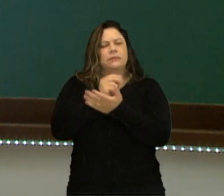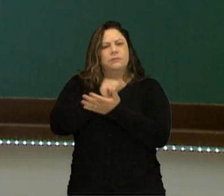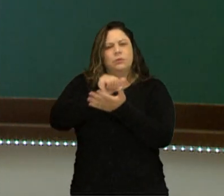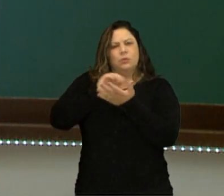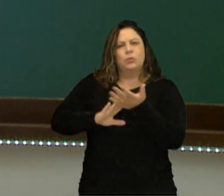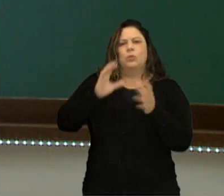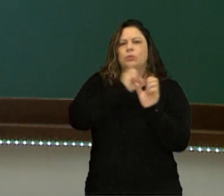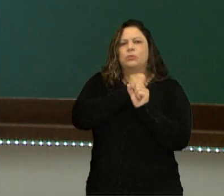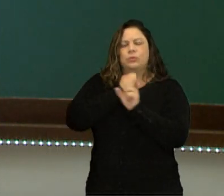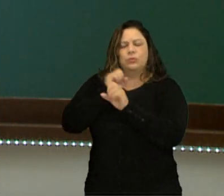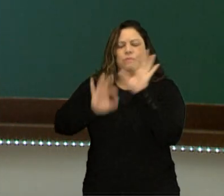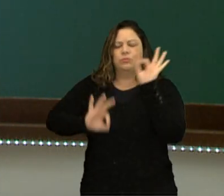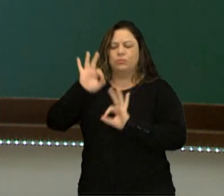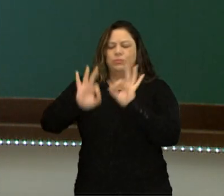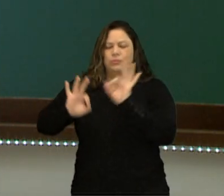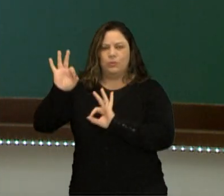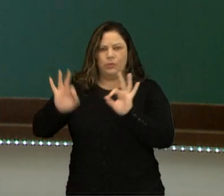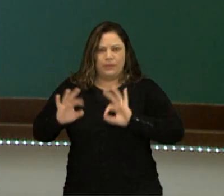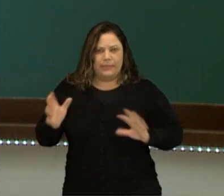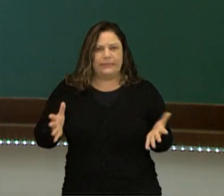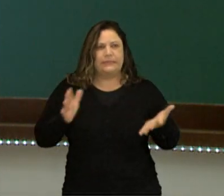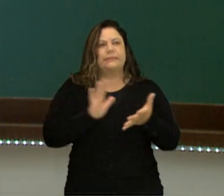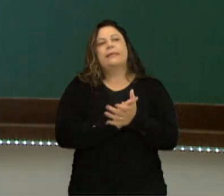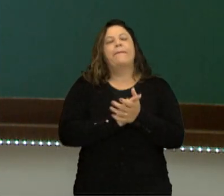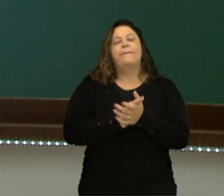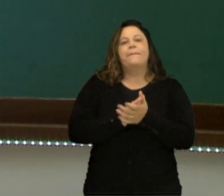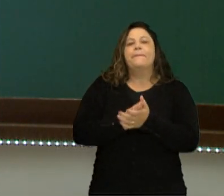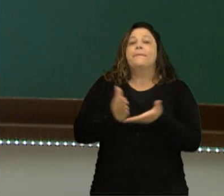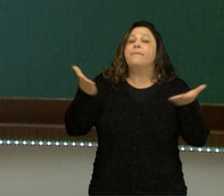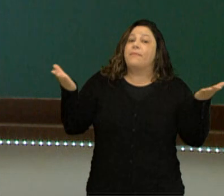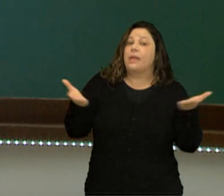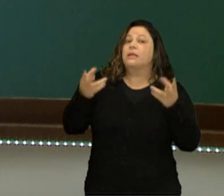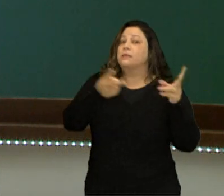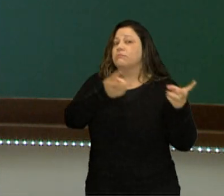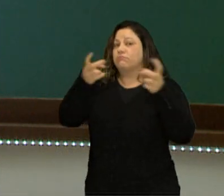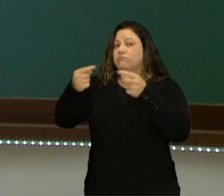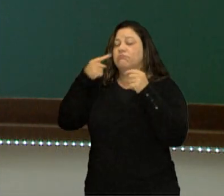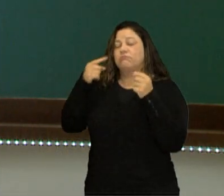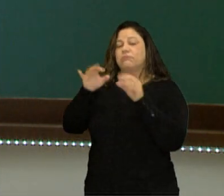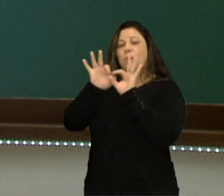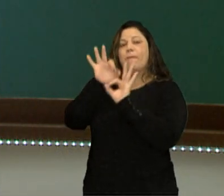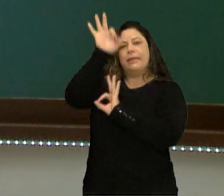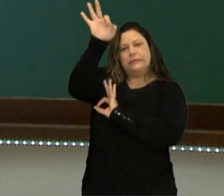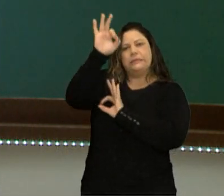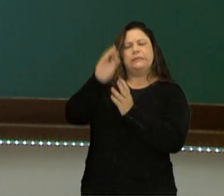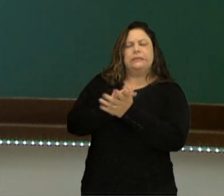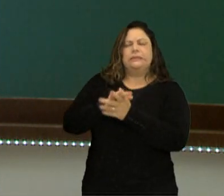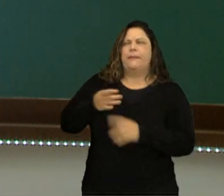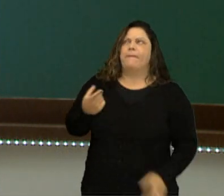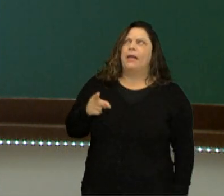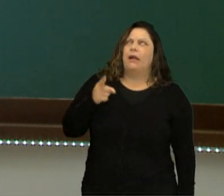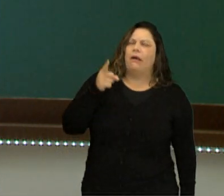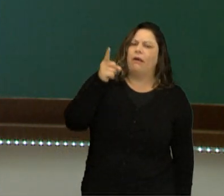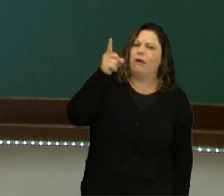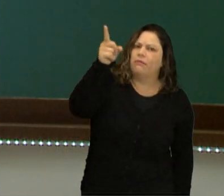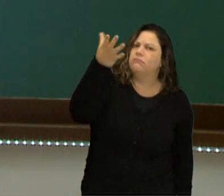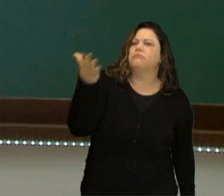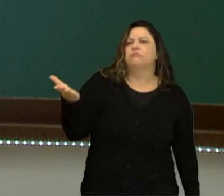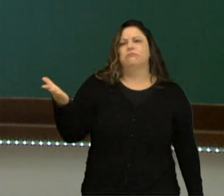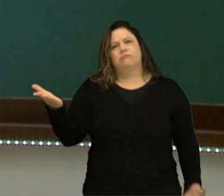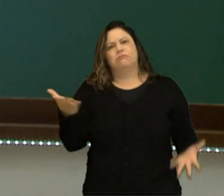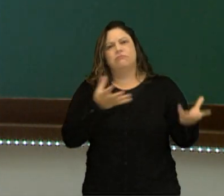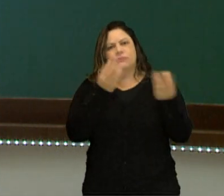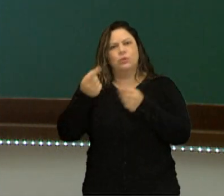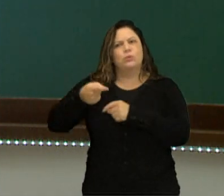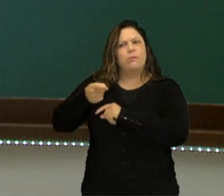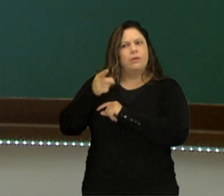que organizar os dados. Assim, basicamente, esse exercício ele me dá uma distância muito grande, né? Inclusive, eu